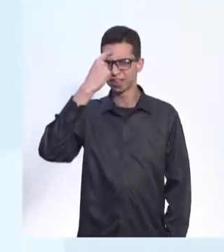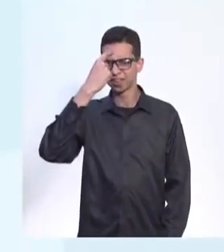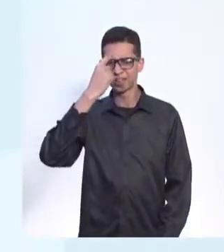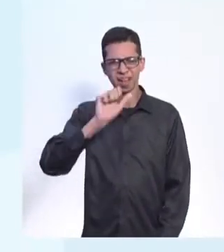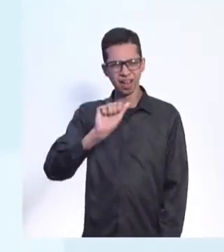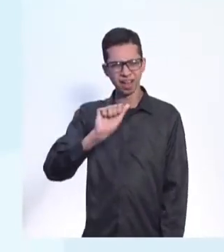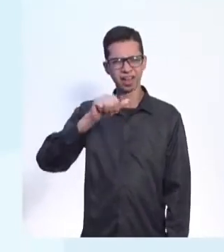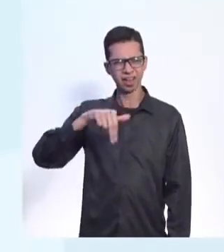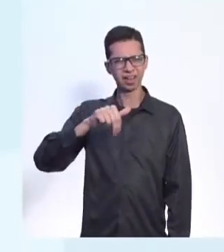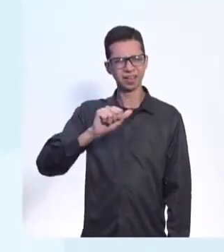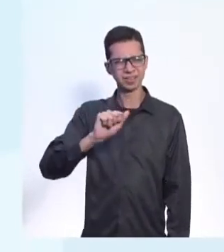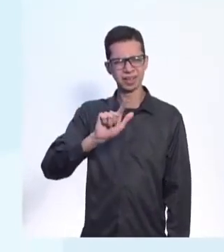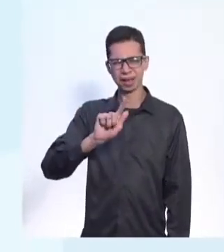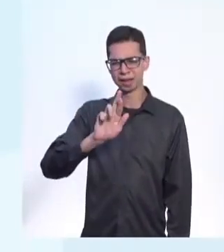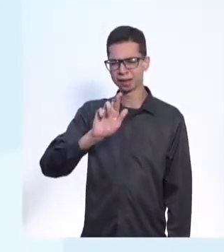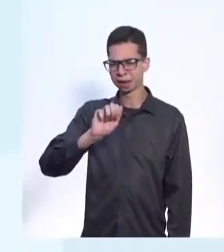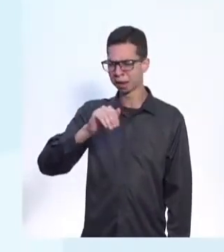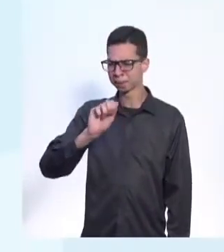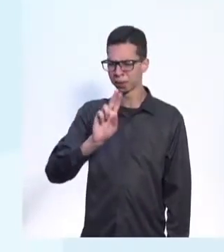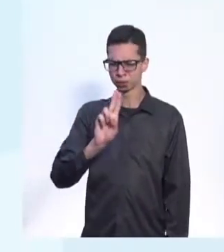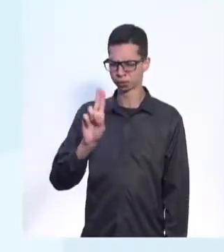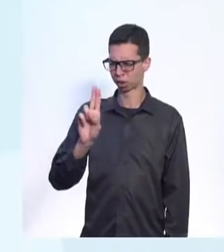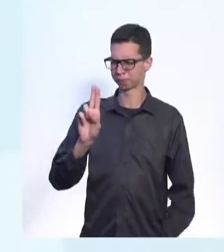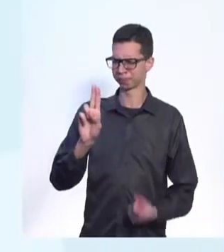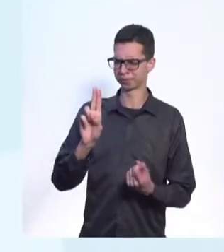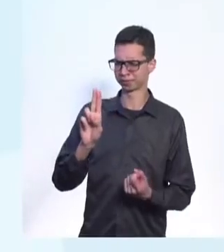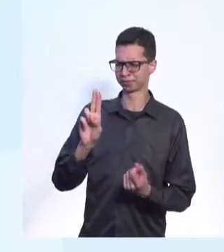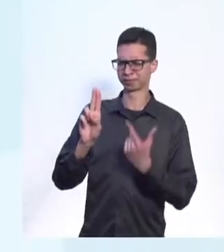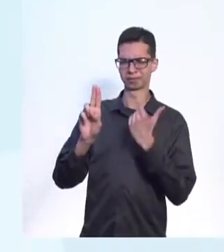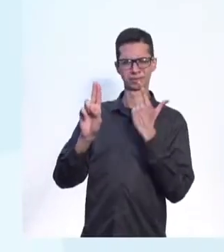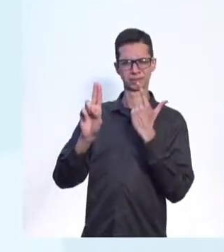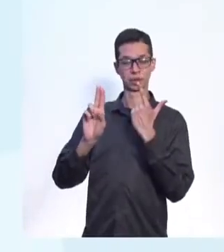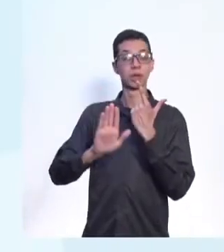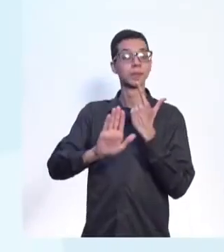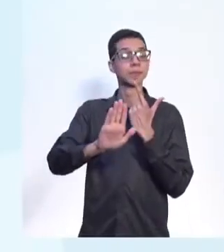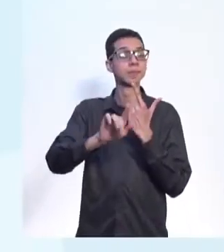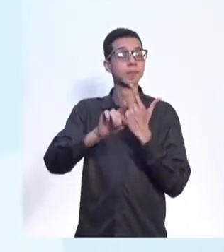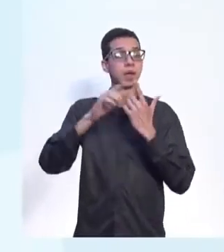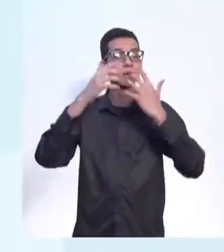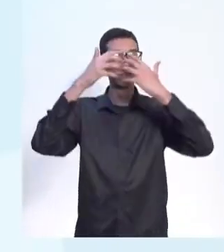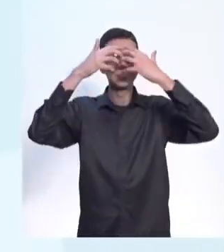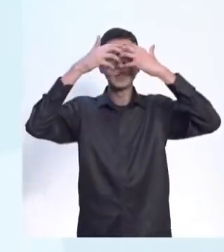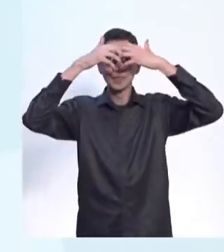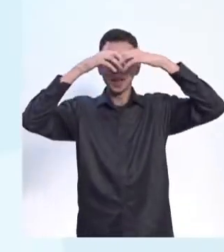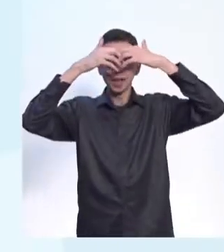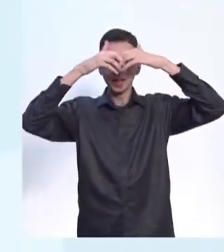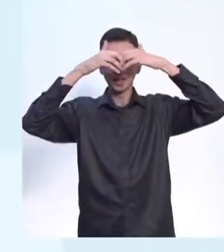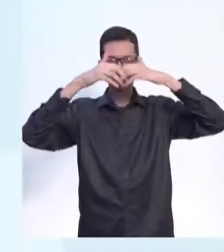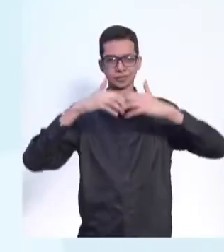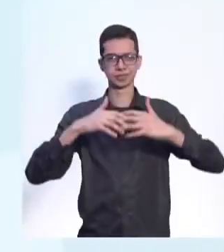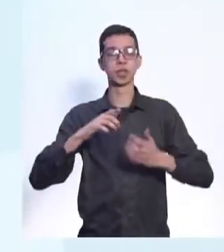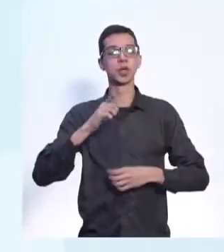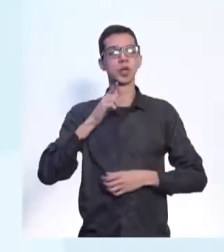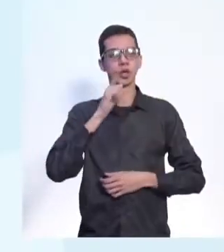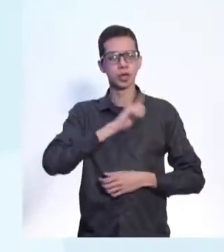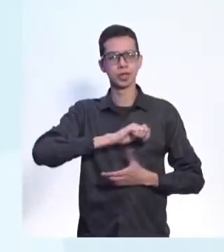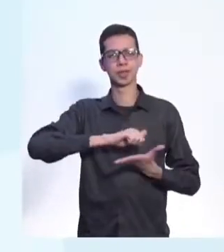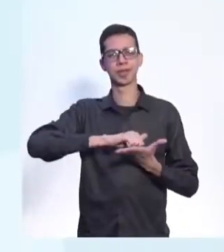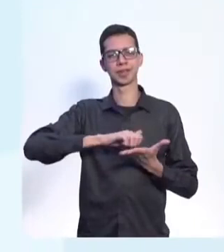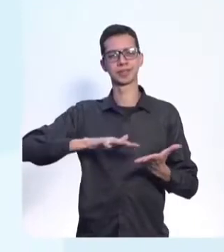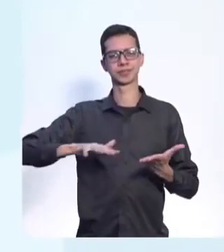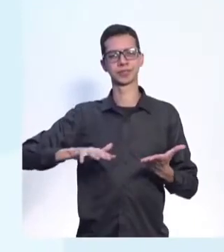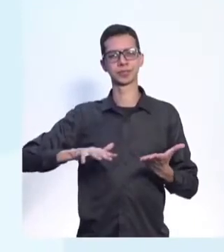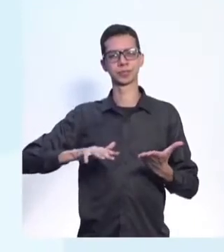esquisito! É esquisito, mas o raciocínio que você vai ter para realizar as atividades